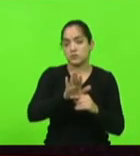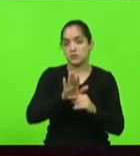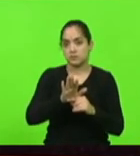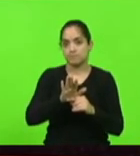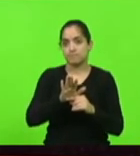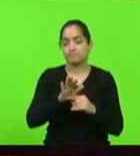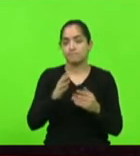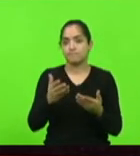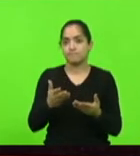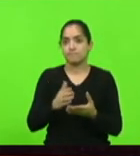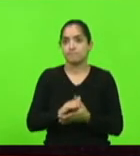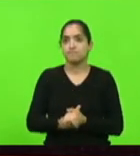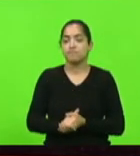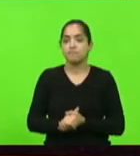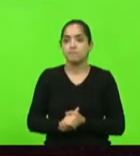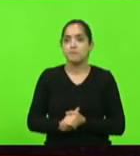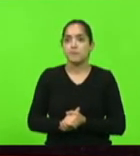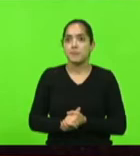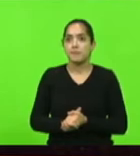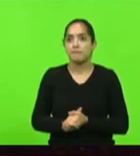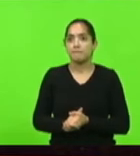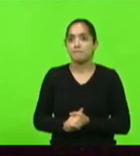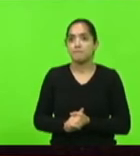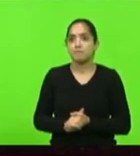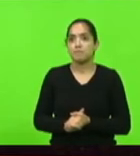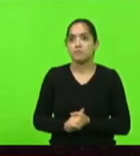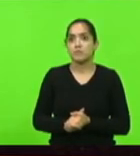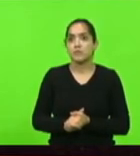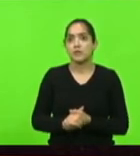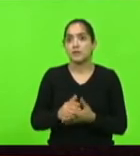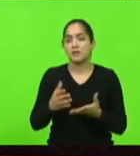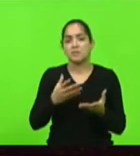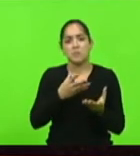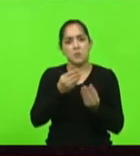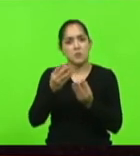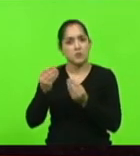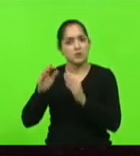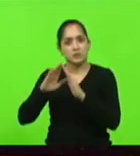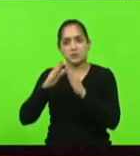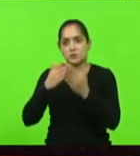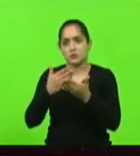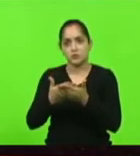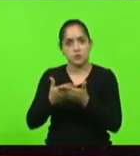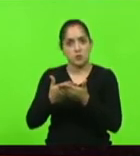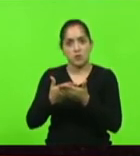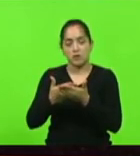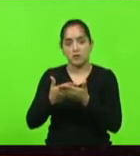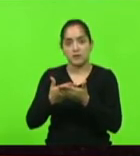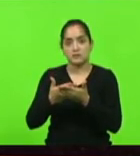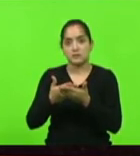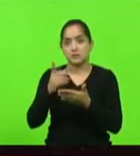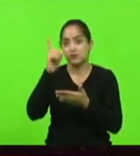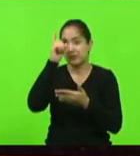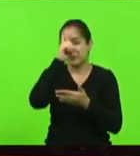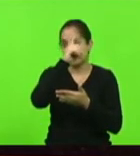situação em que se encontra. É um absoluto constrangimento. Tem muitas escolas na minha região que fica difícil para o parlamentar.